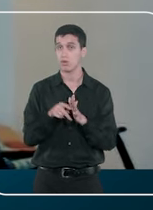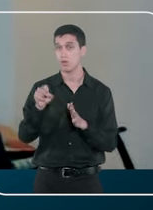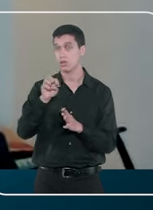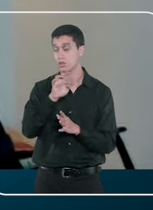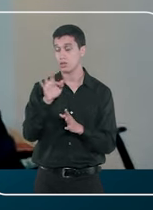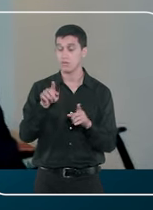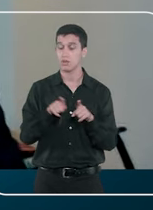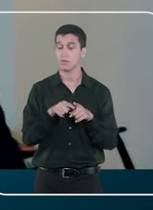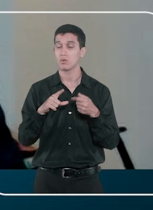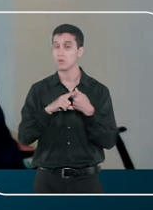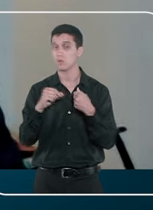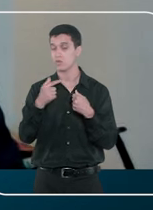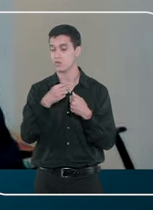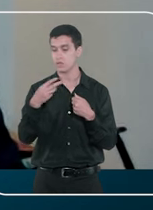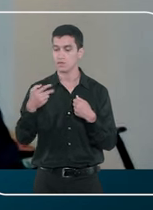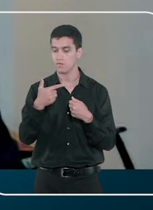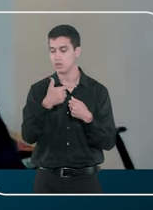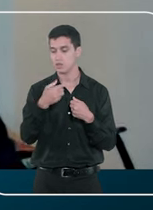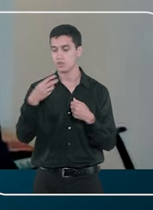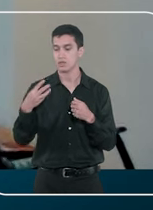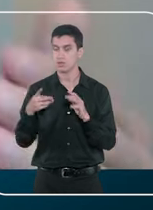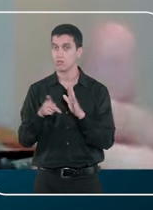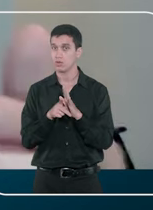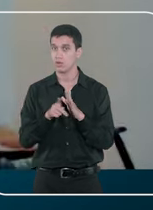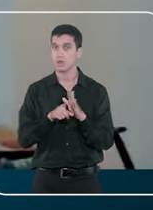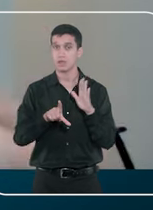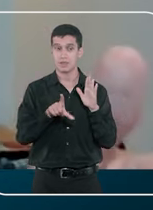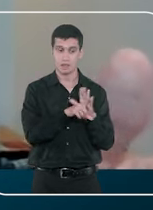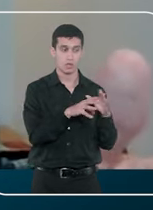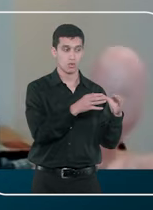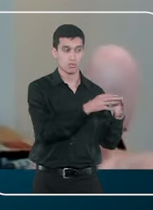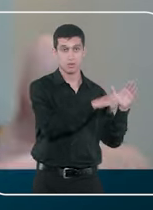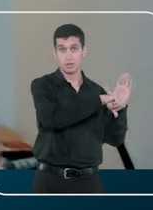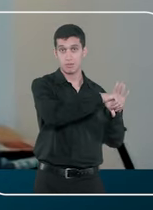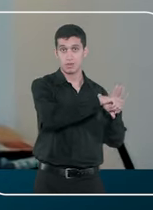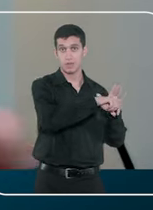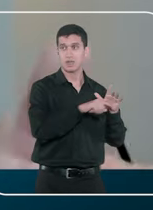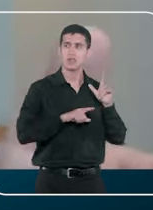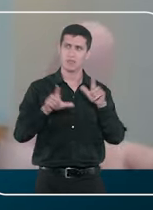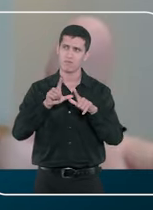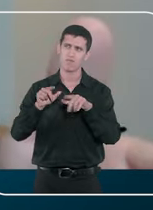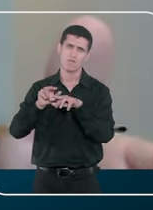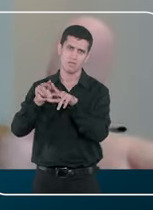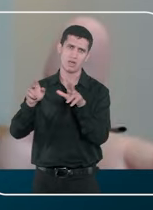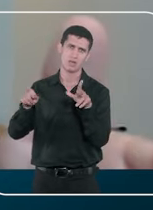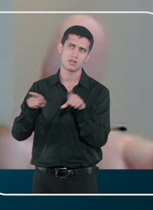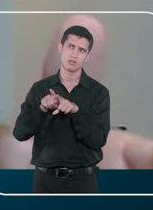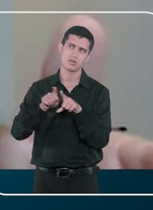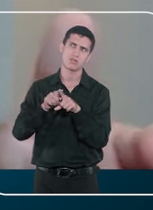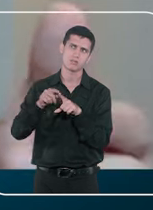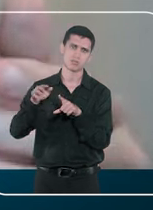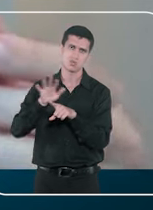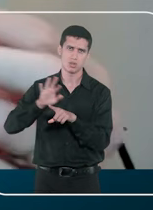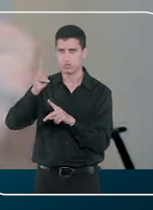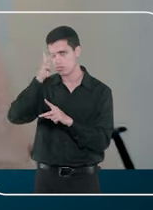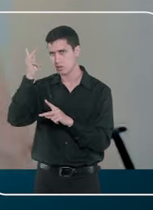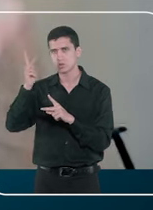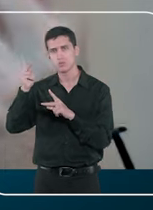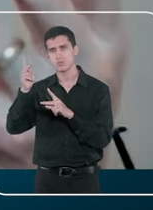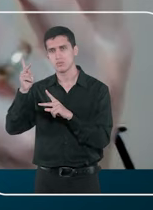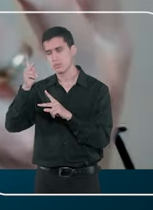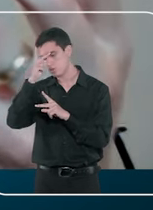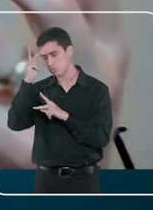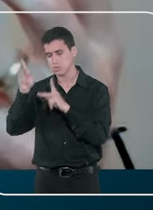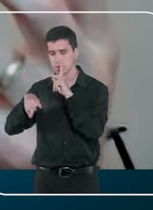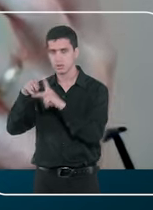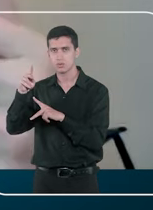23 da Lei de Organizações Criminosas. Na mídia, na imprensa em geral, e no senso comum, de uma maneira geral,